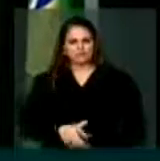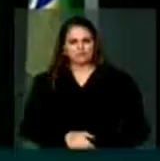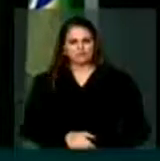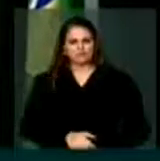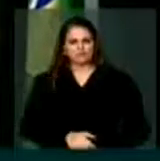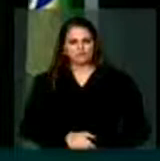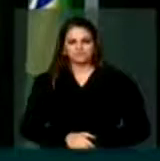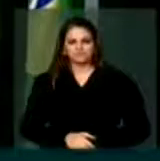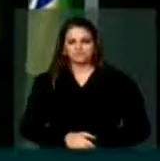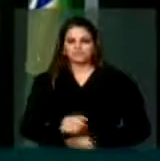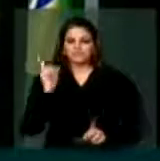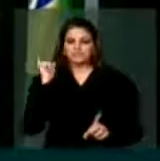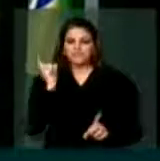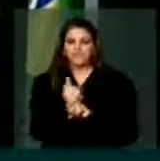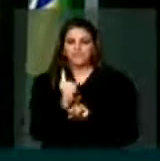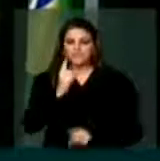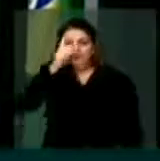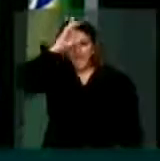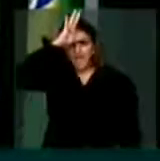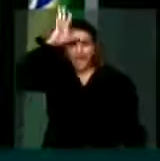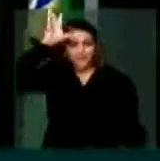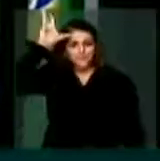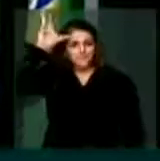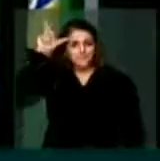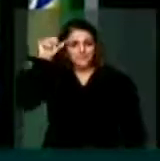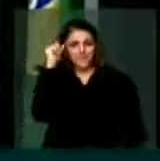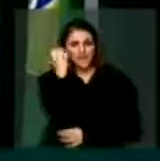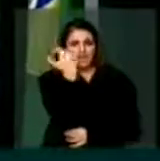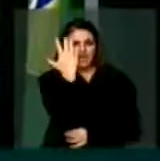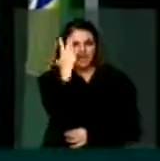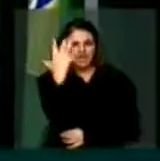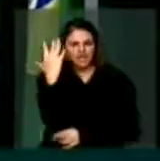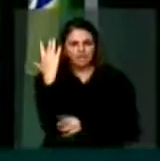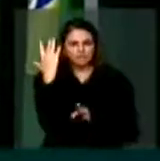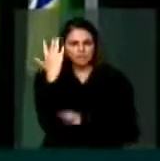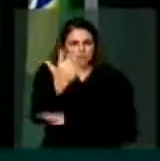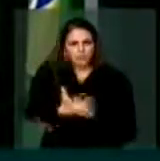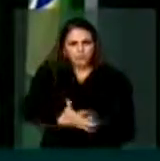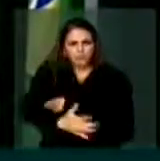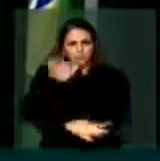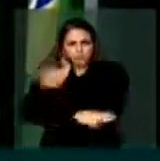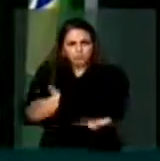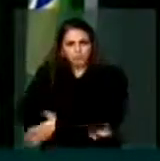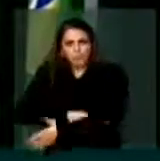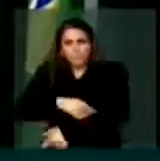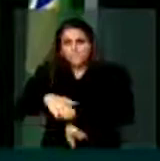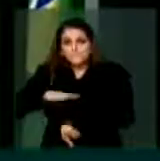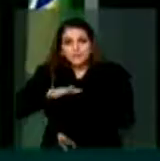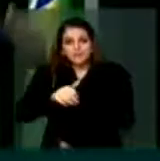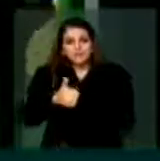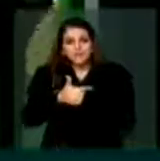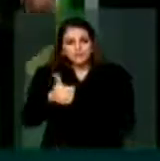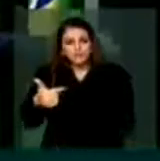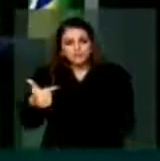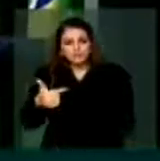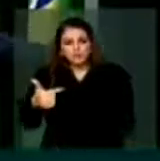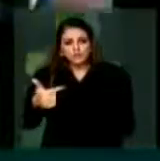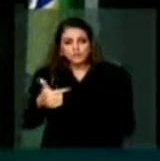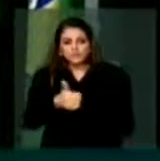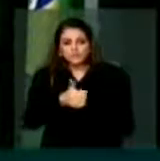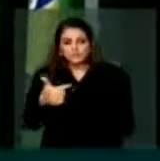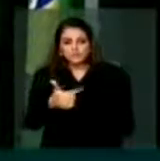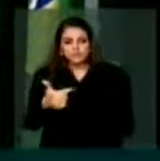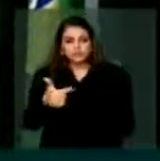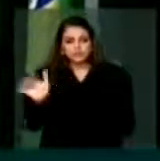dados, de que o desmatamento na Amazônia cresceu 122% entre os meses de agosto e setembro do ano